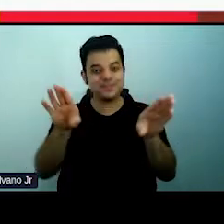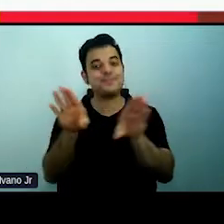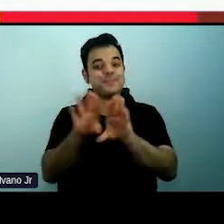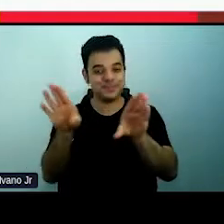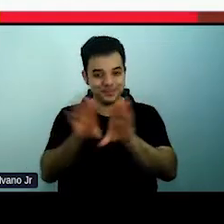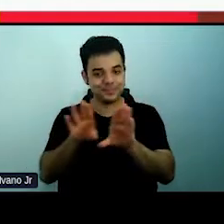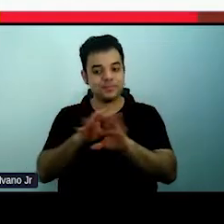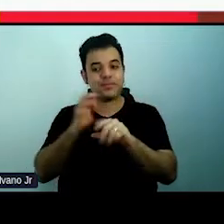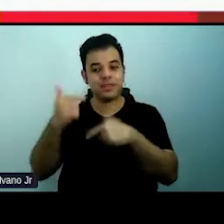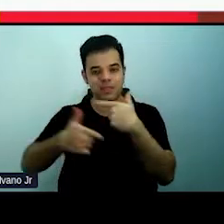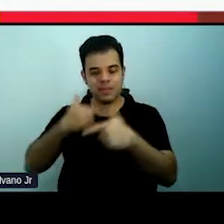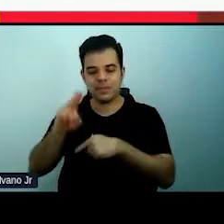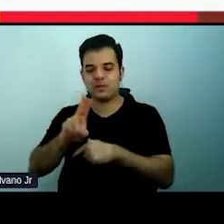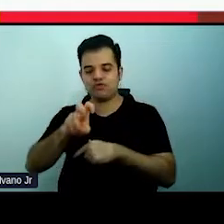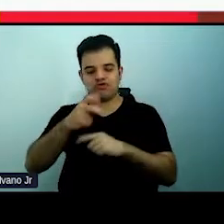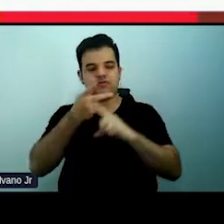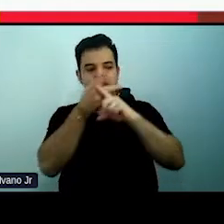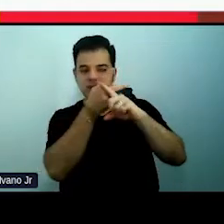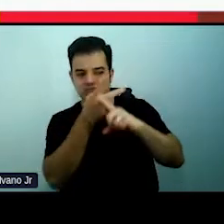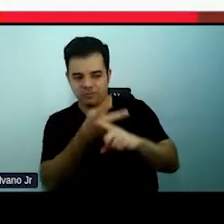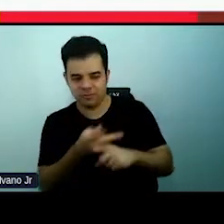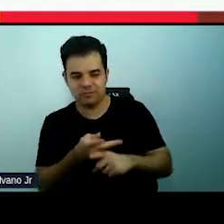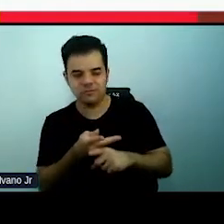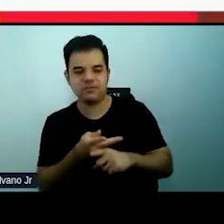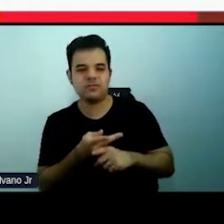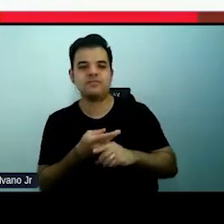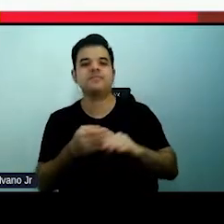atuo como X-Research.